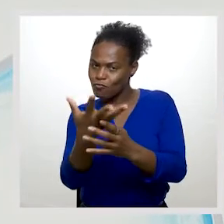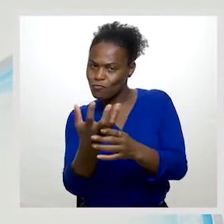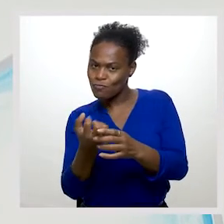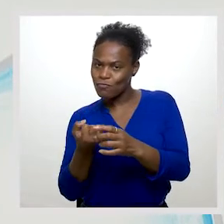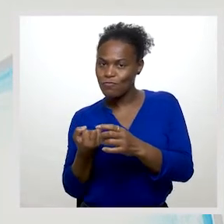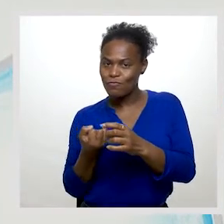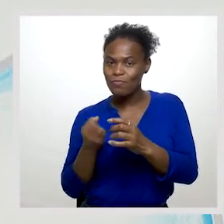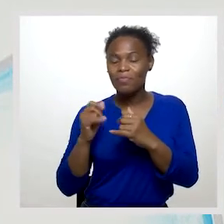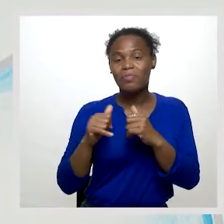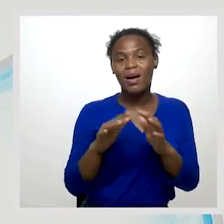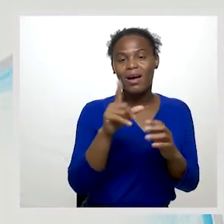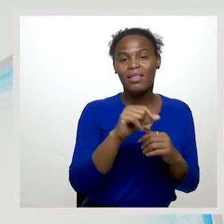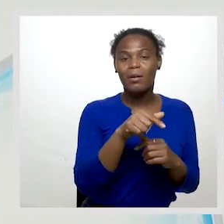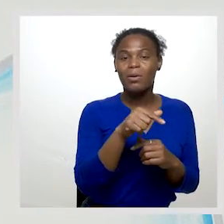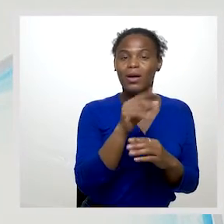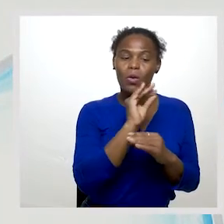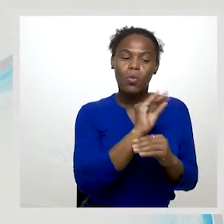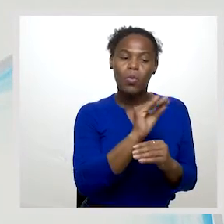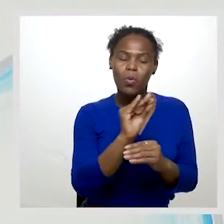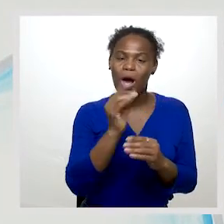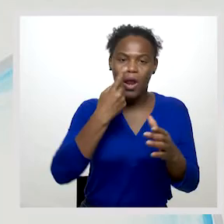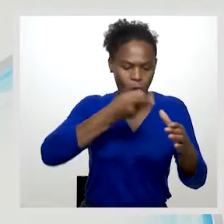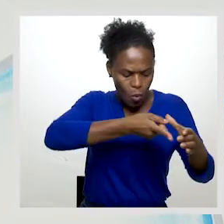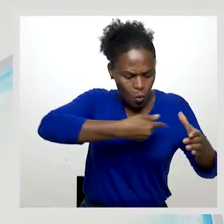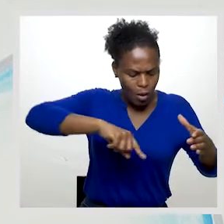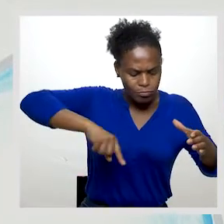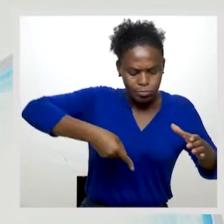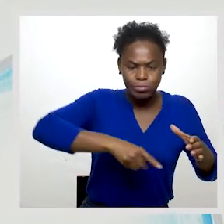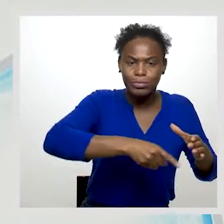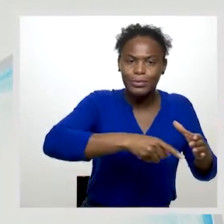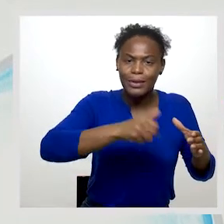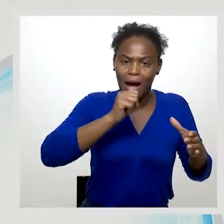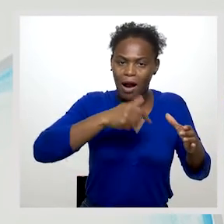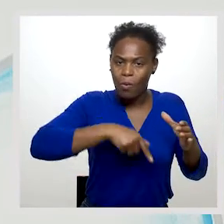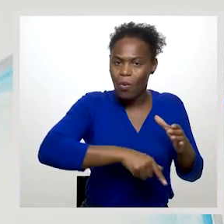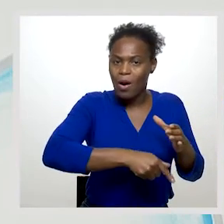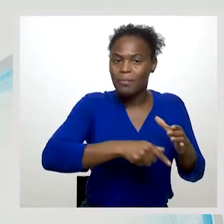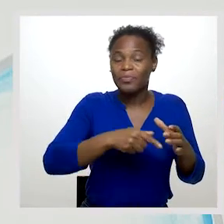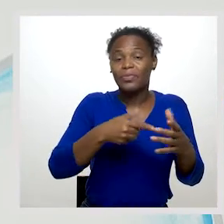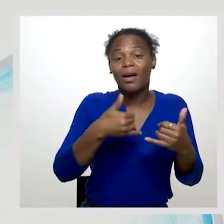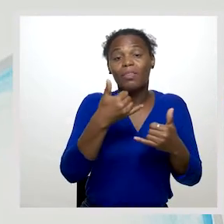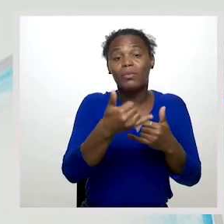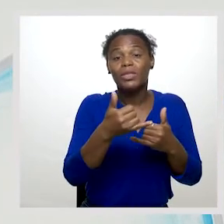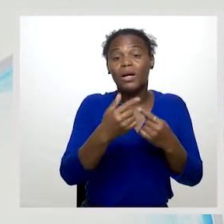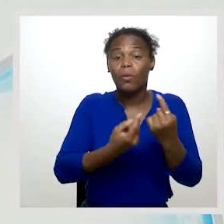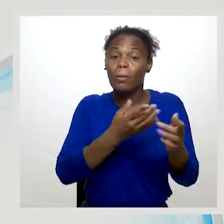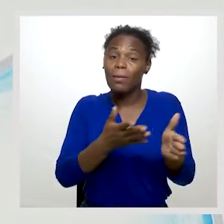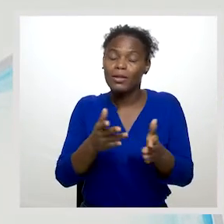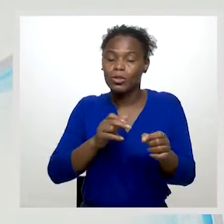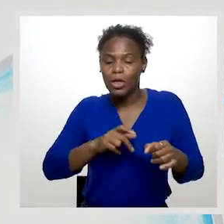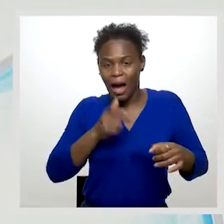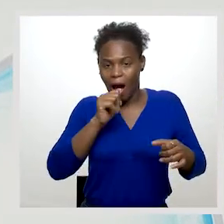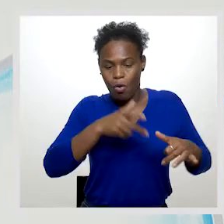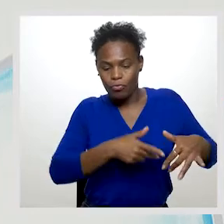plantas, mas também alimenta os lençóis freáticos e parte escorre para